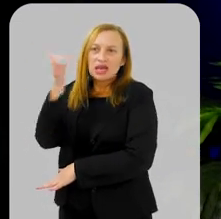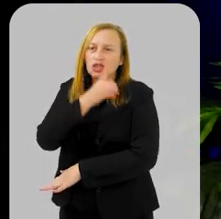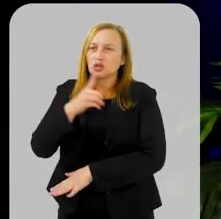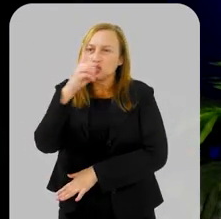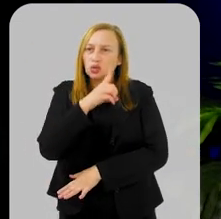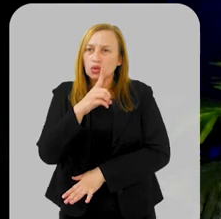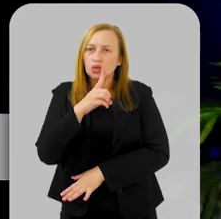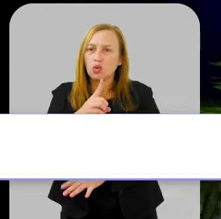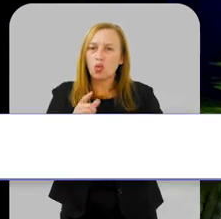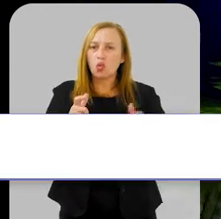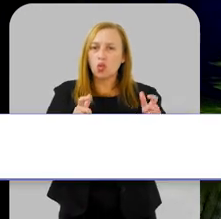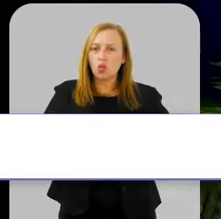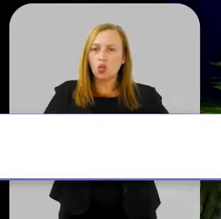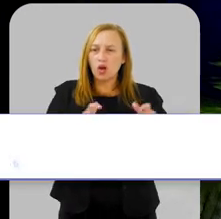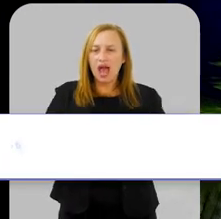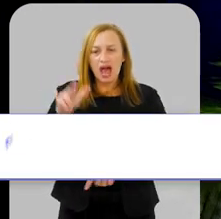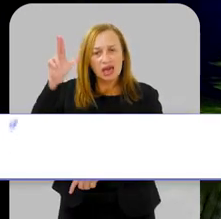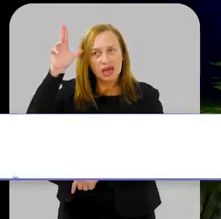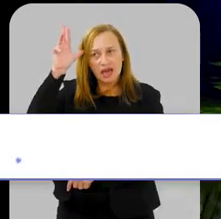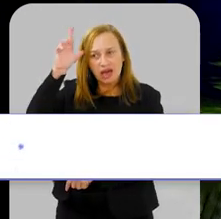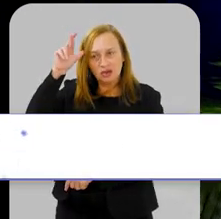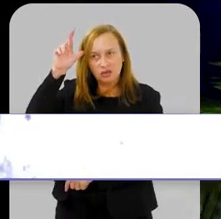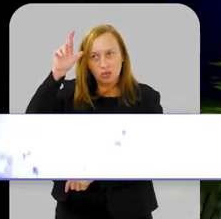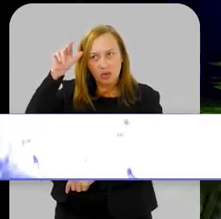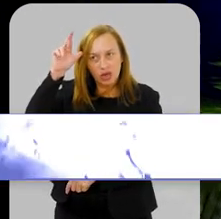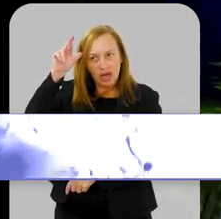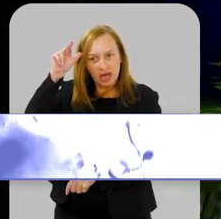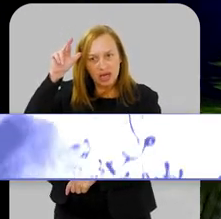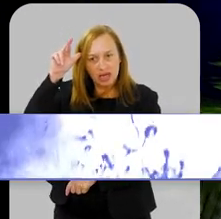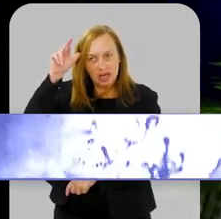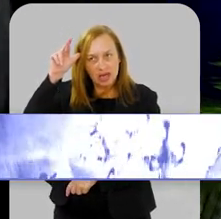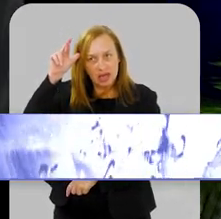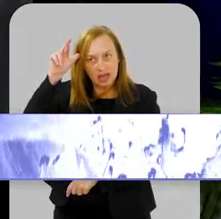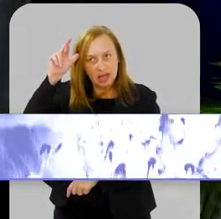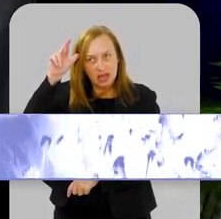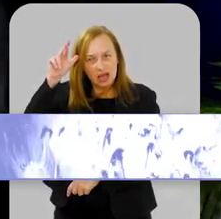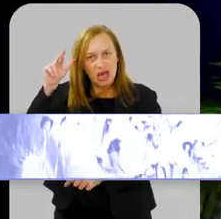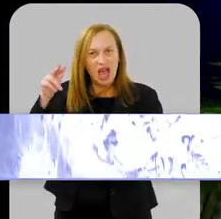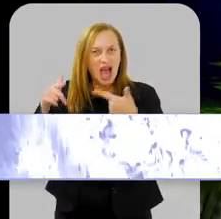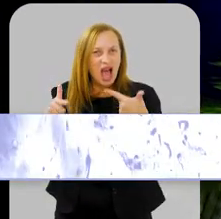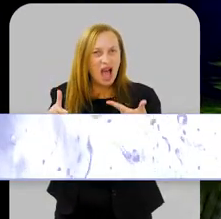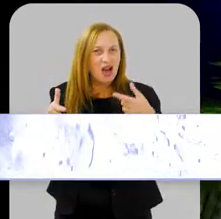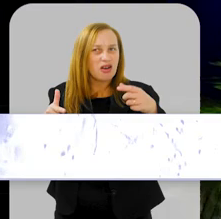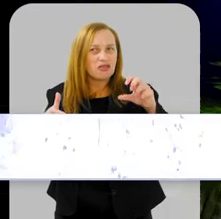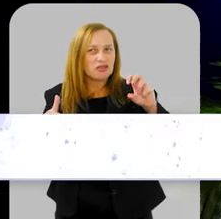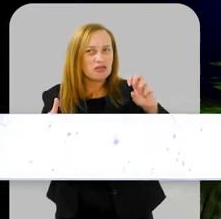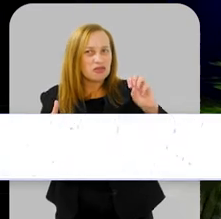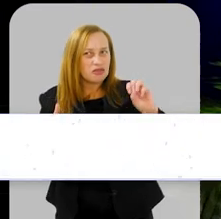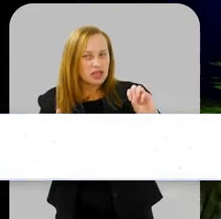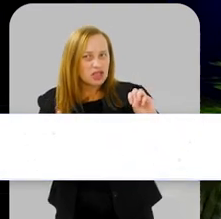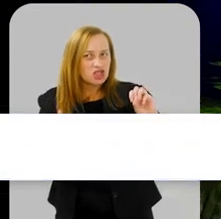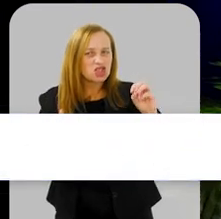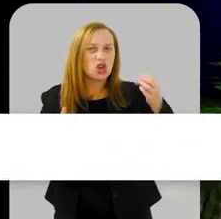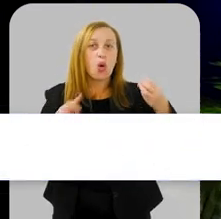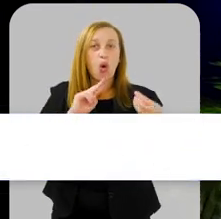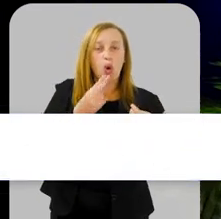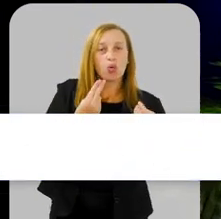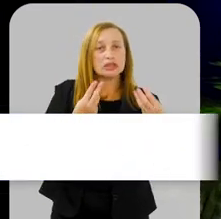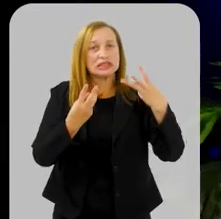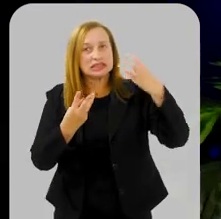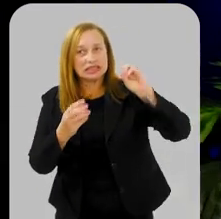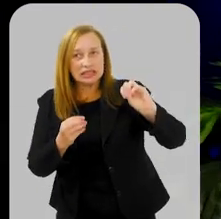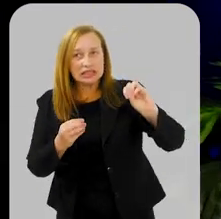passado. A briga foi em Ricardo de Albuquerque, que está a 20, 30 quilômetros do